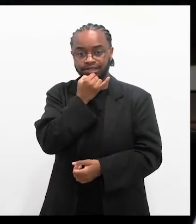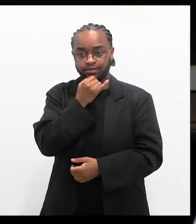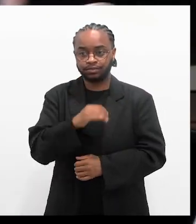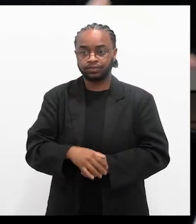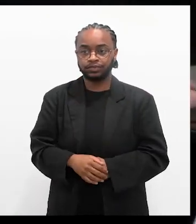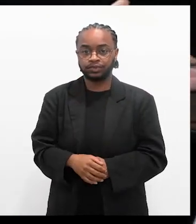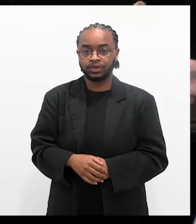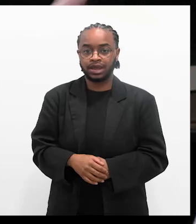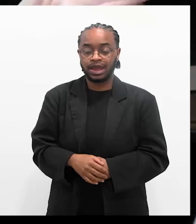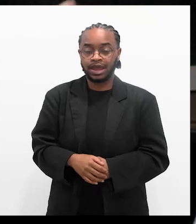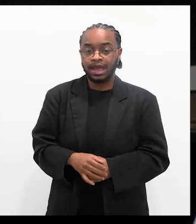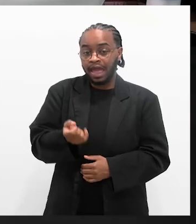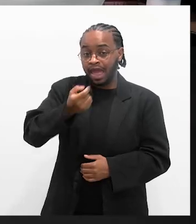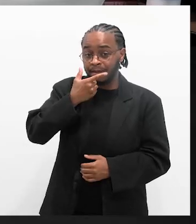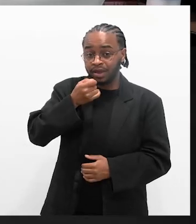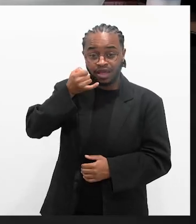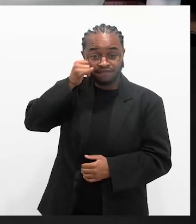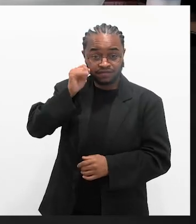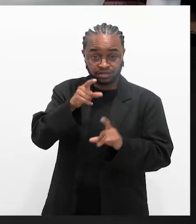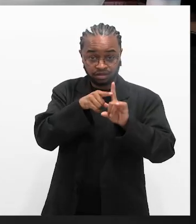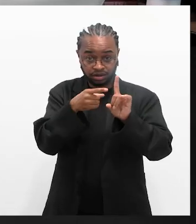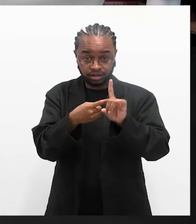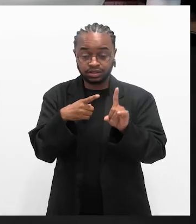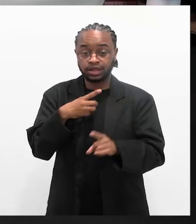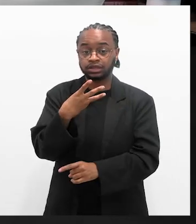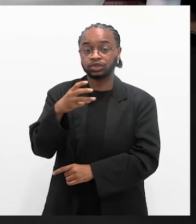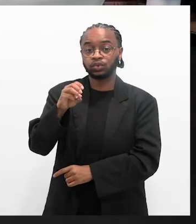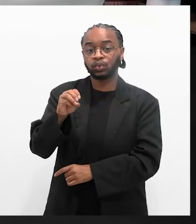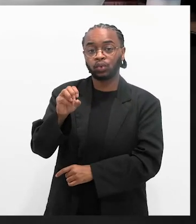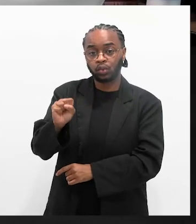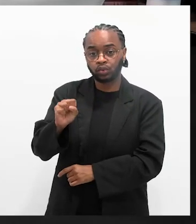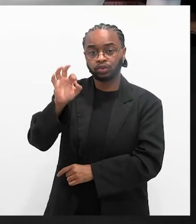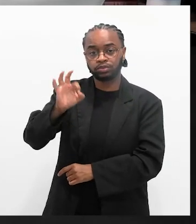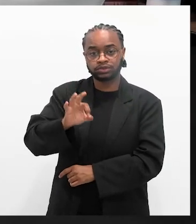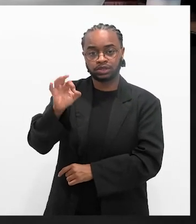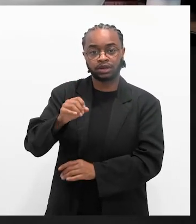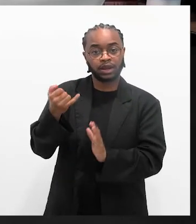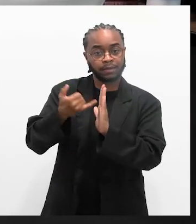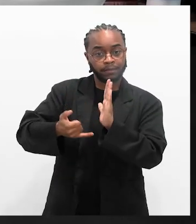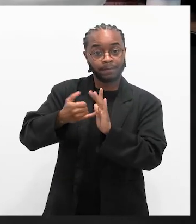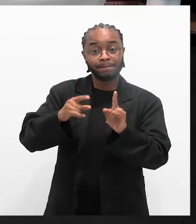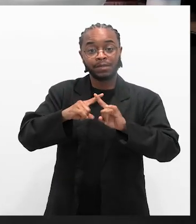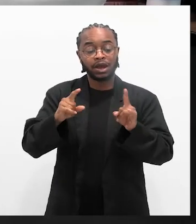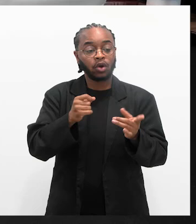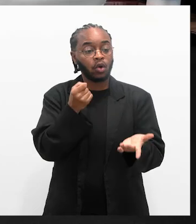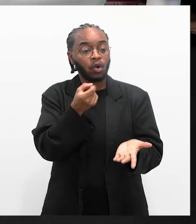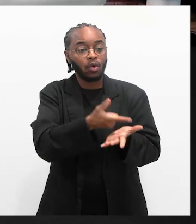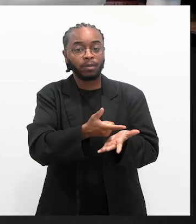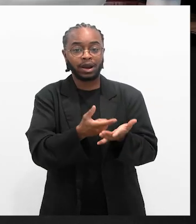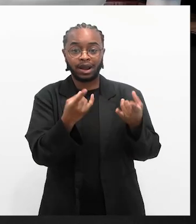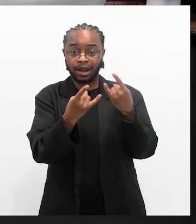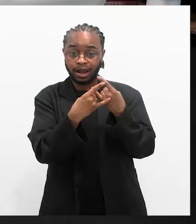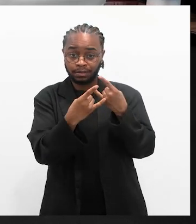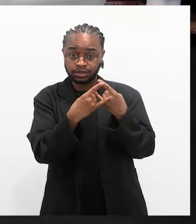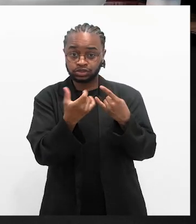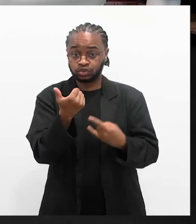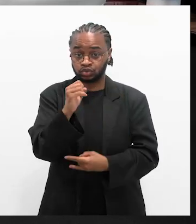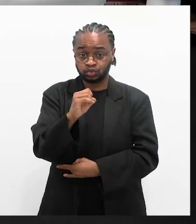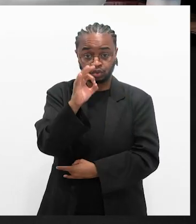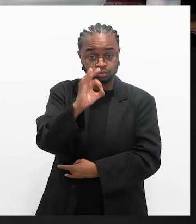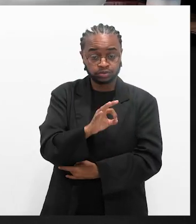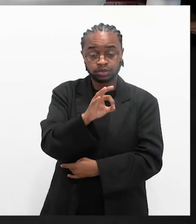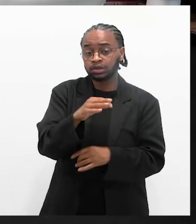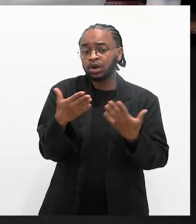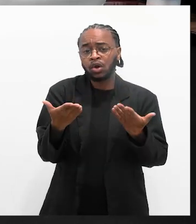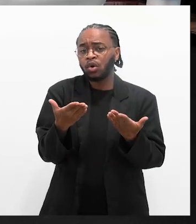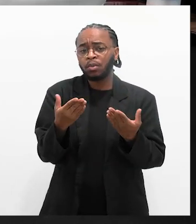né? Por exemplo, a pílula anticoncepcional, 38% o imposto, né? Mas se você for comprar camisinha, é 18%. Se a finalidade dos dois